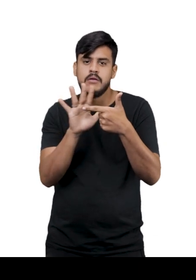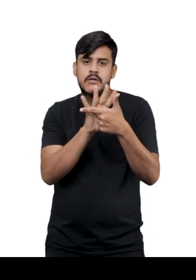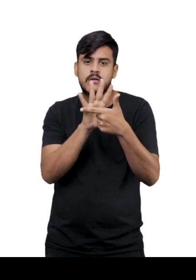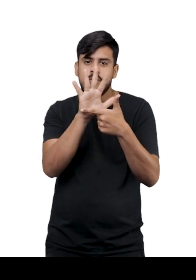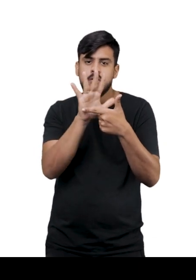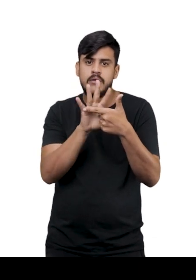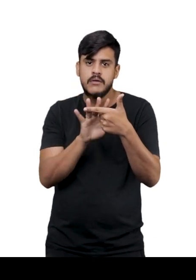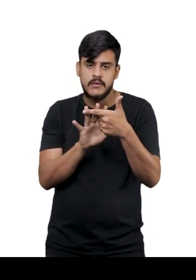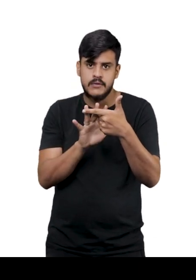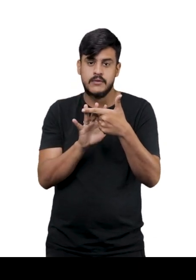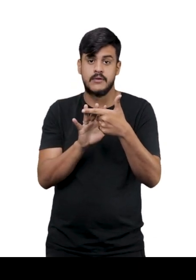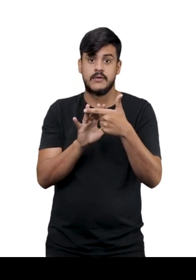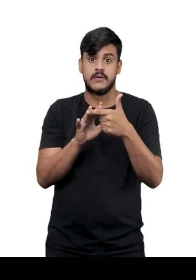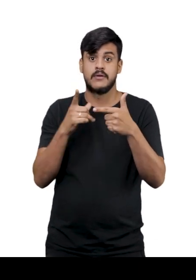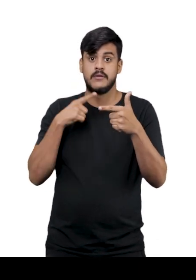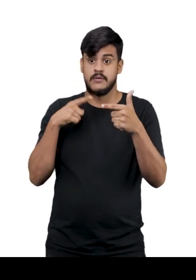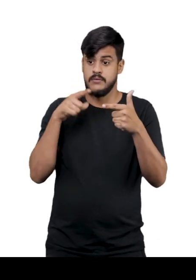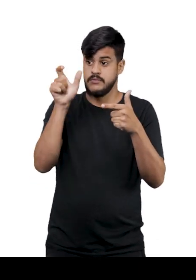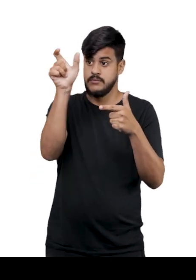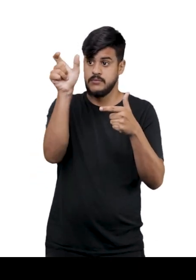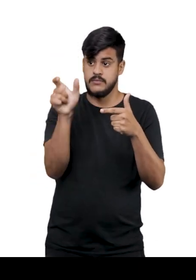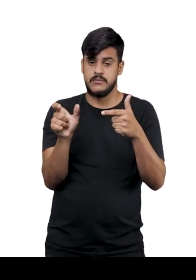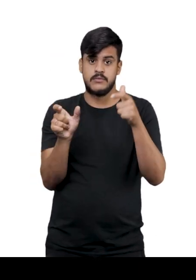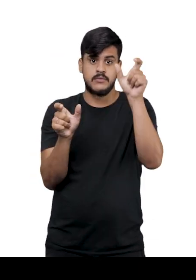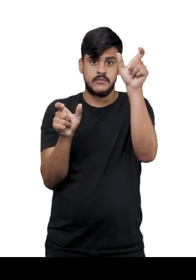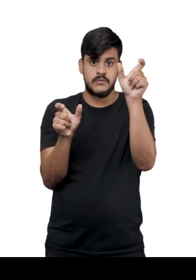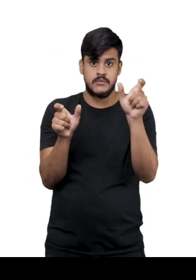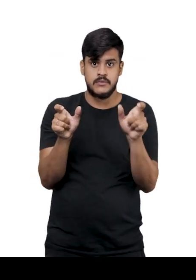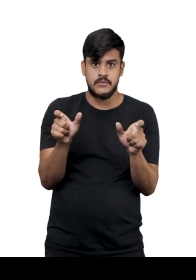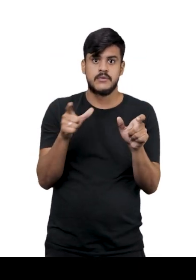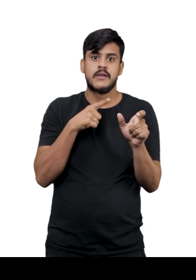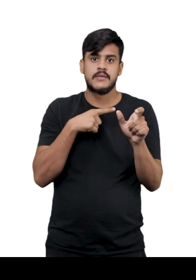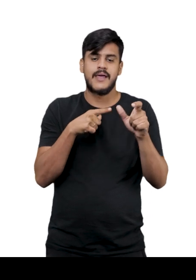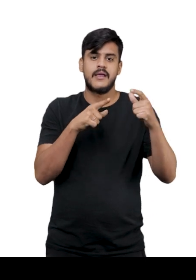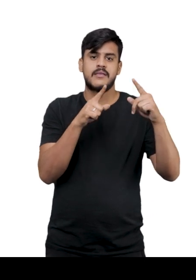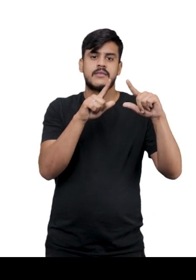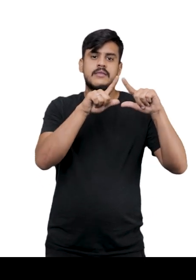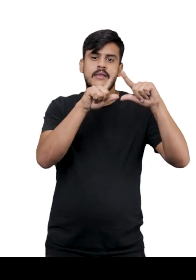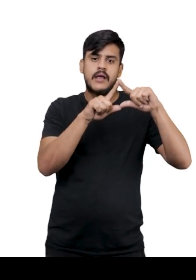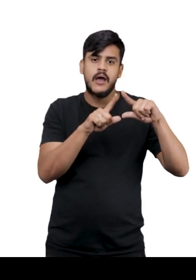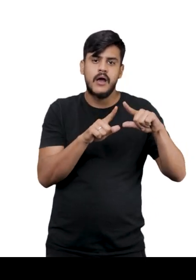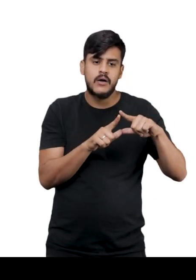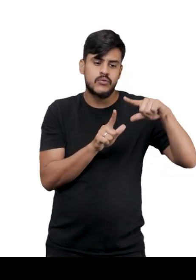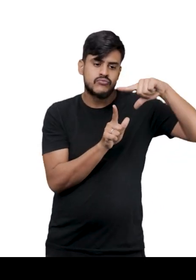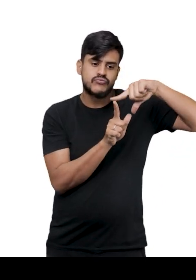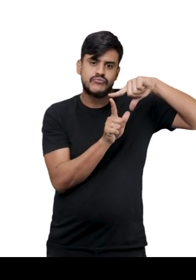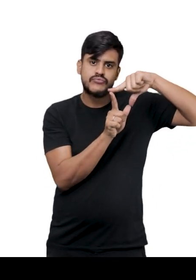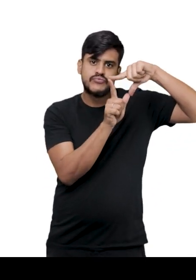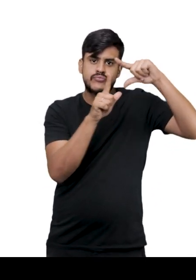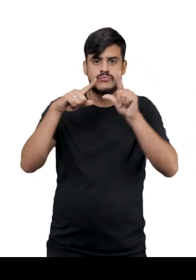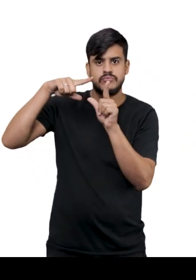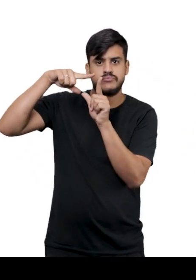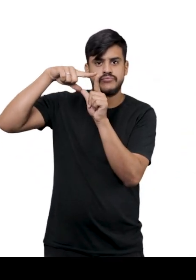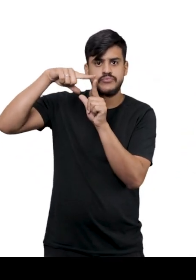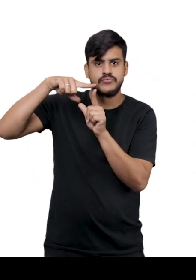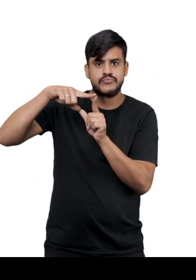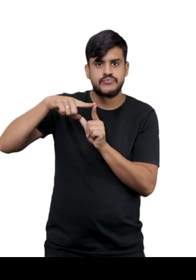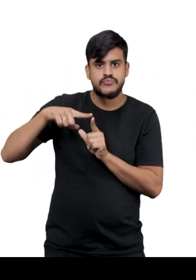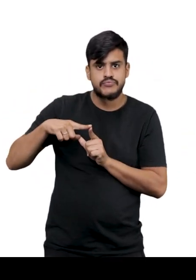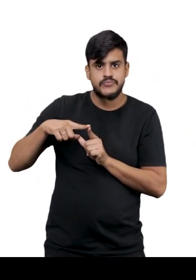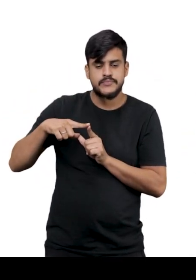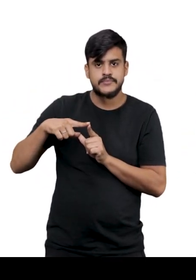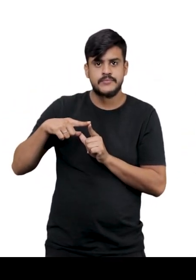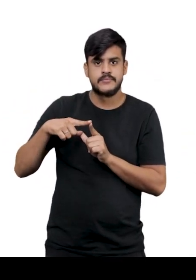relevo que se cruzam no meio. Nas laterais do retângulo, há pequenos padrões triangulares alinhados numa